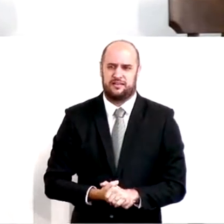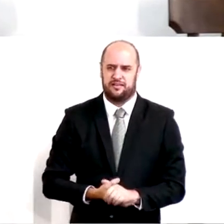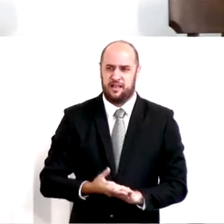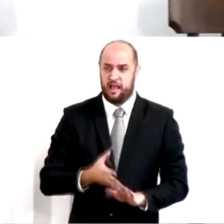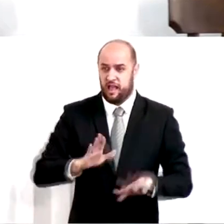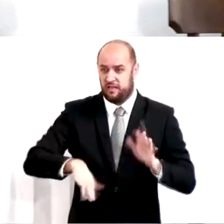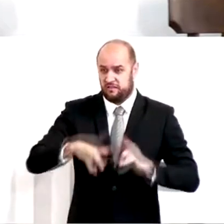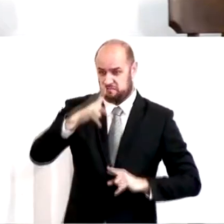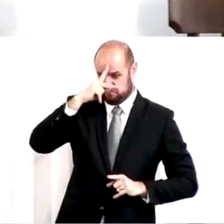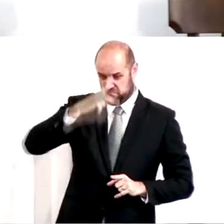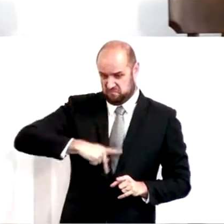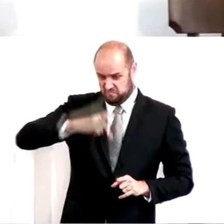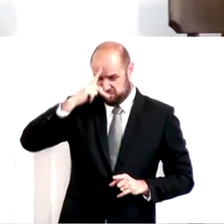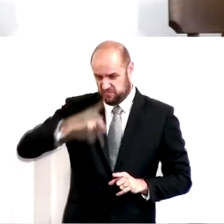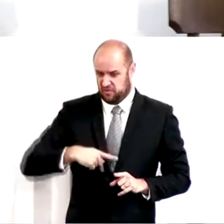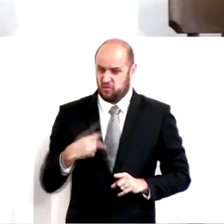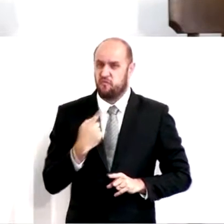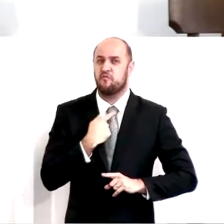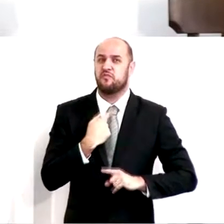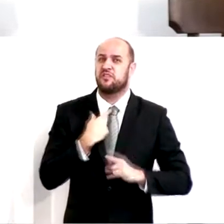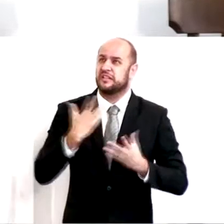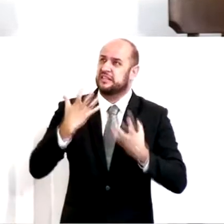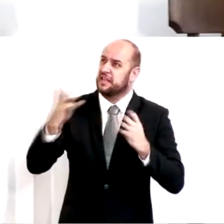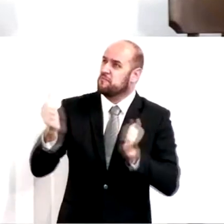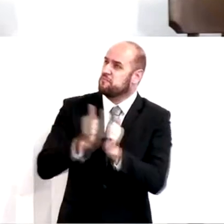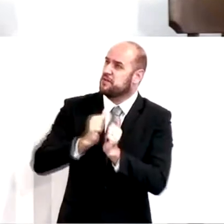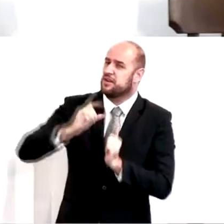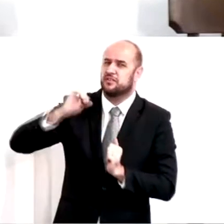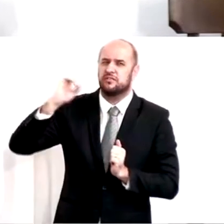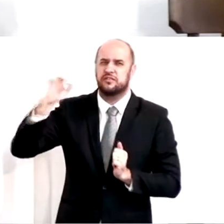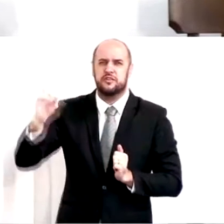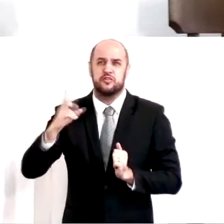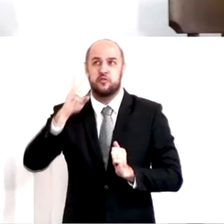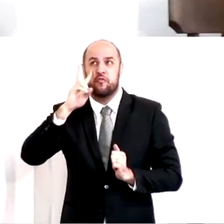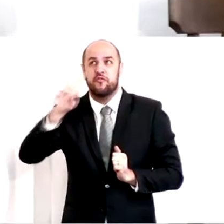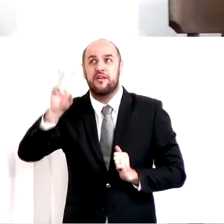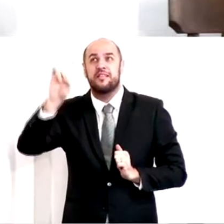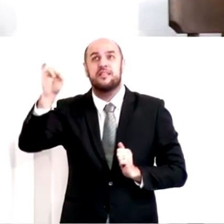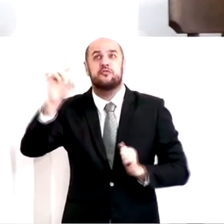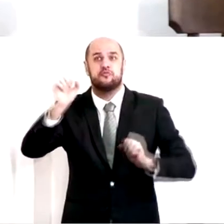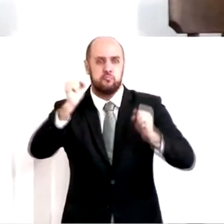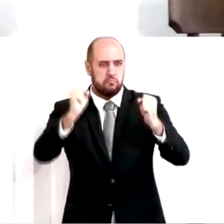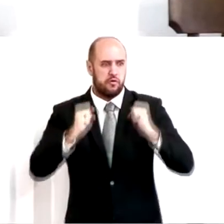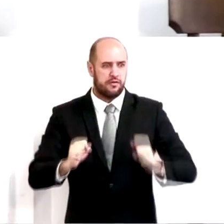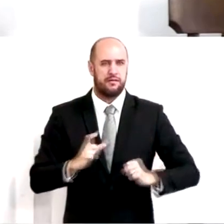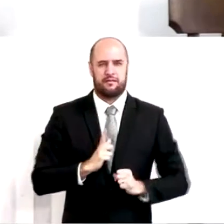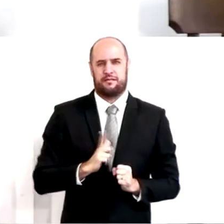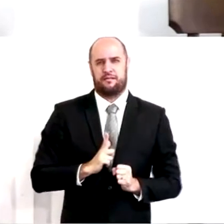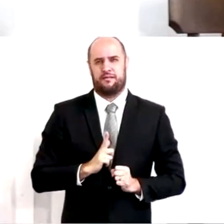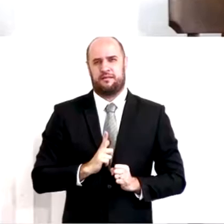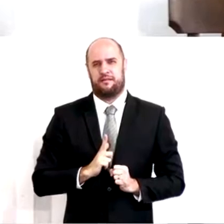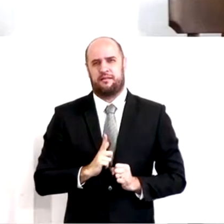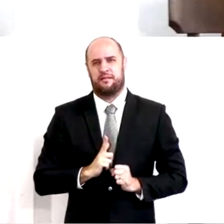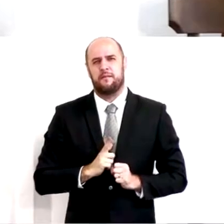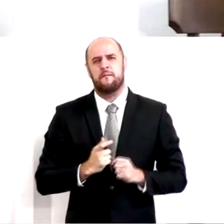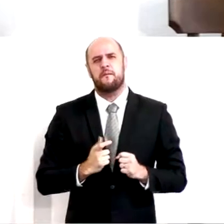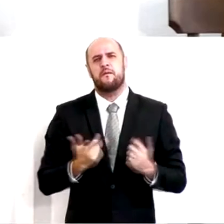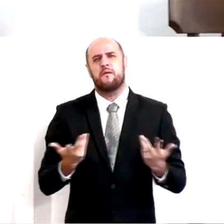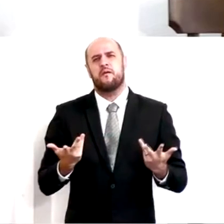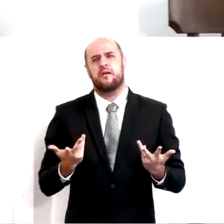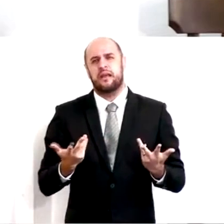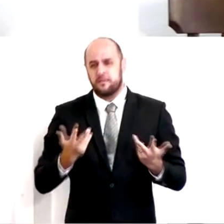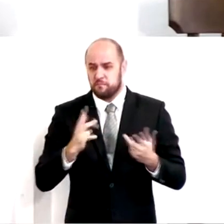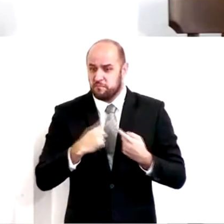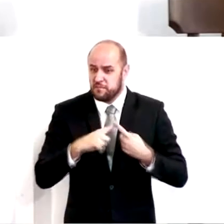egoísmo, a boa obra, a tentativa de se achegar a Deus pelo que Ele pode fazer, ou depositar a confiança